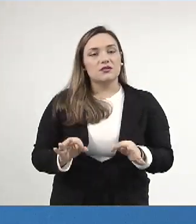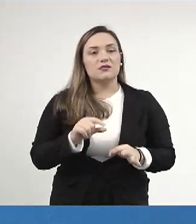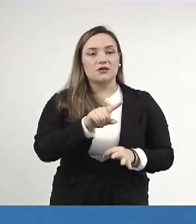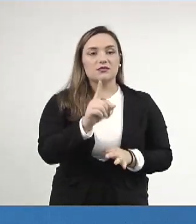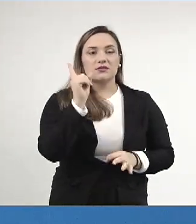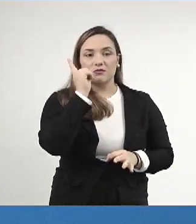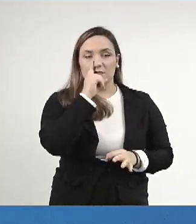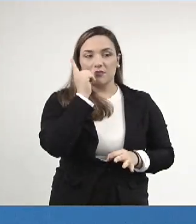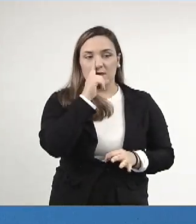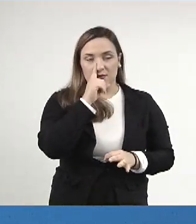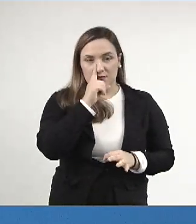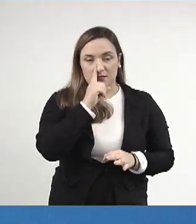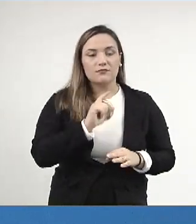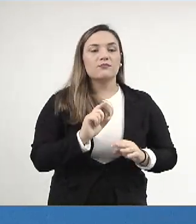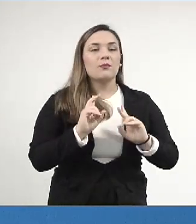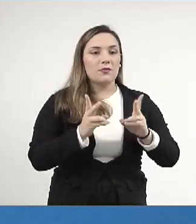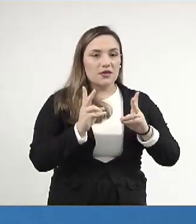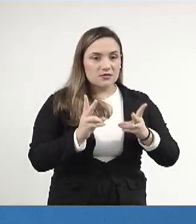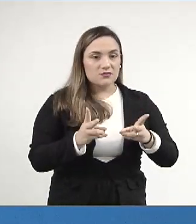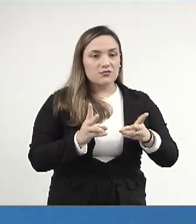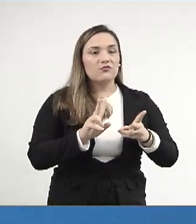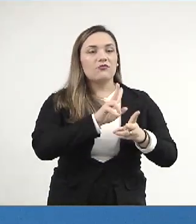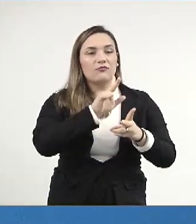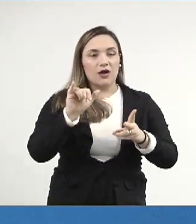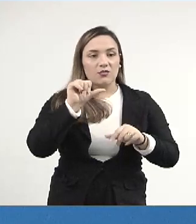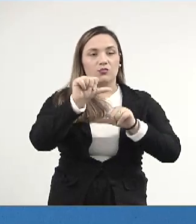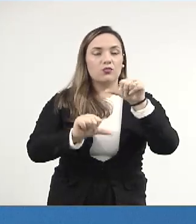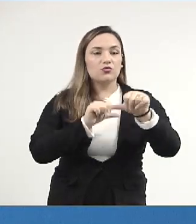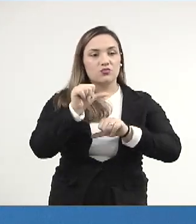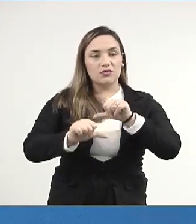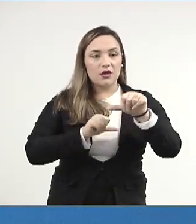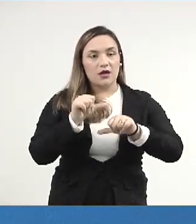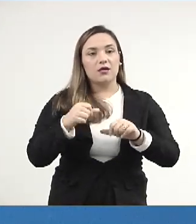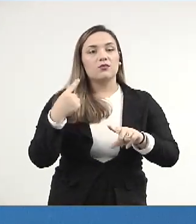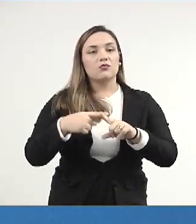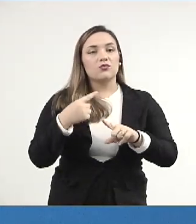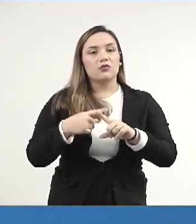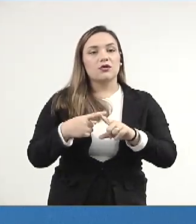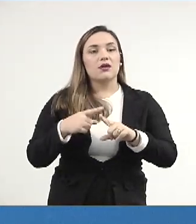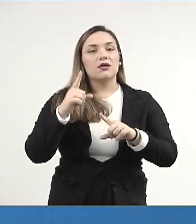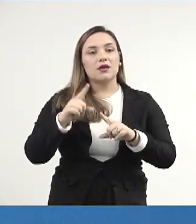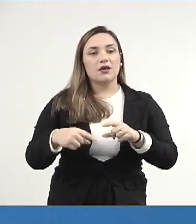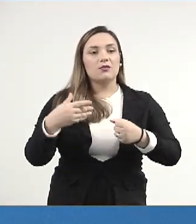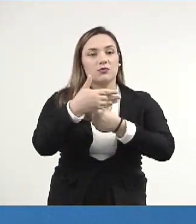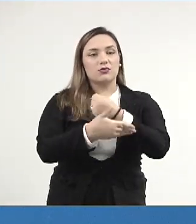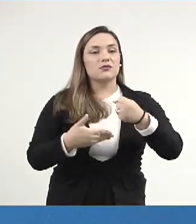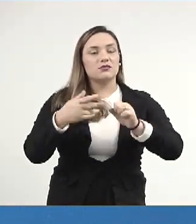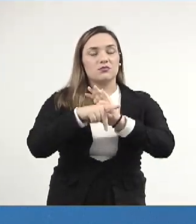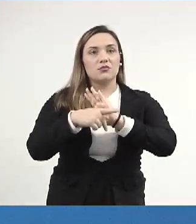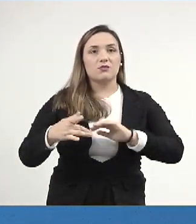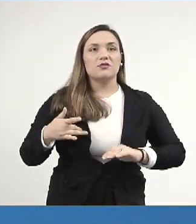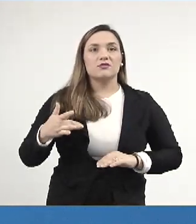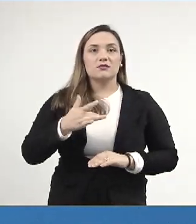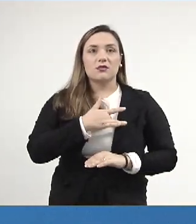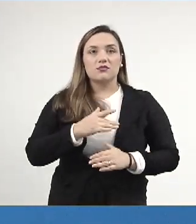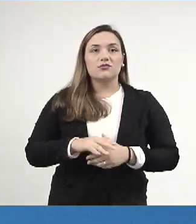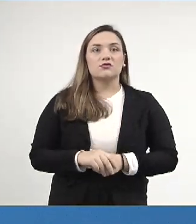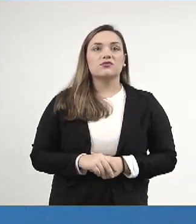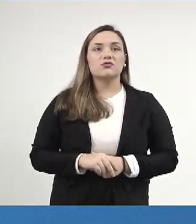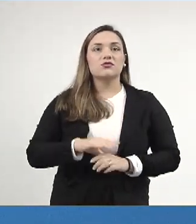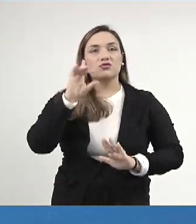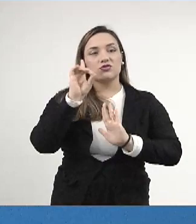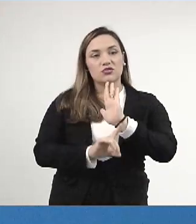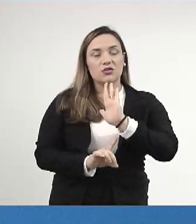mães, no mesmo minuto, vão se voltar contra, porque a maior proteção é da saúde, é dos direitos,